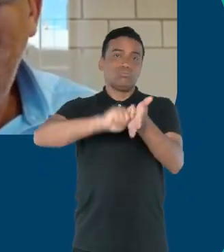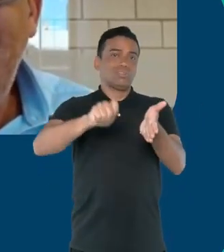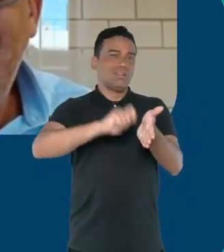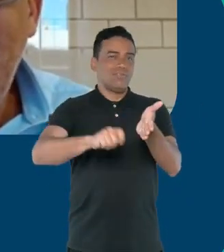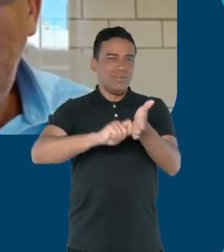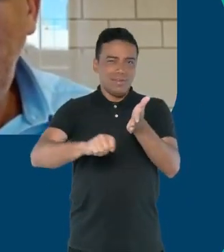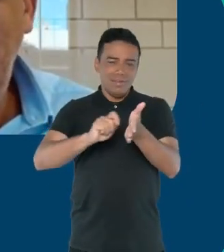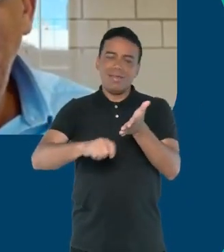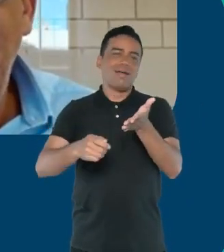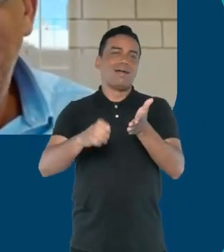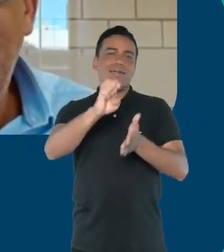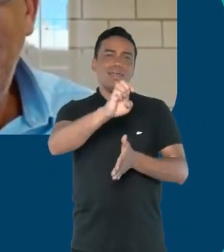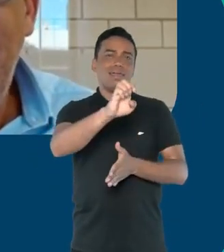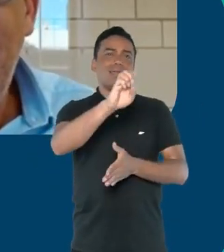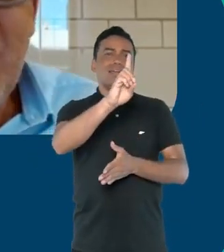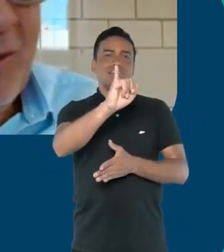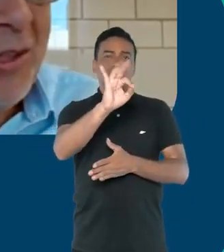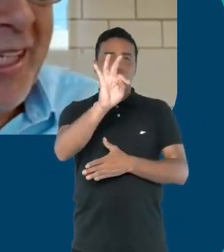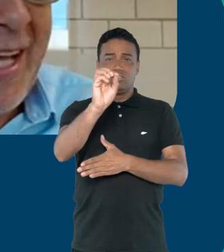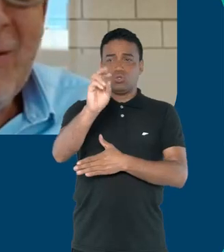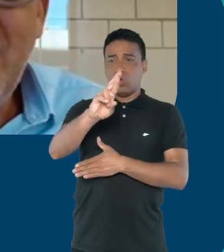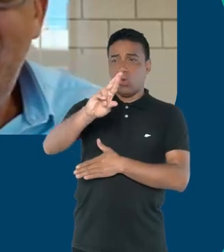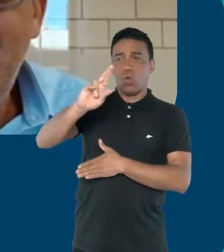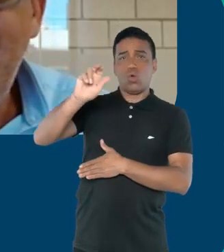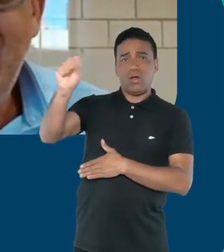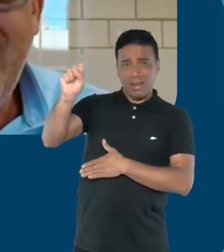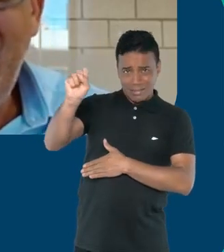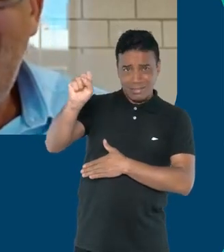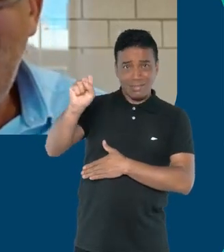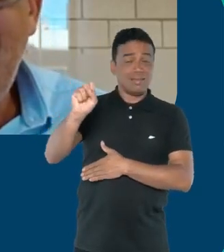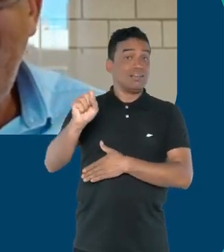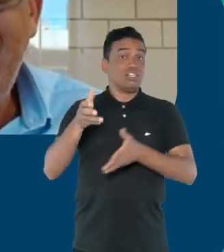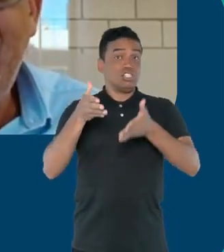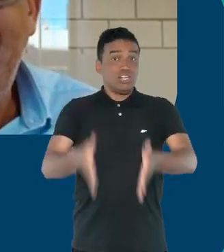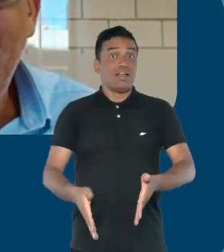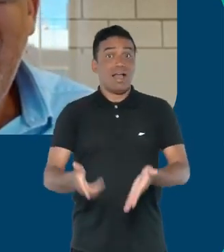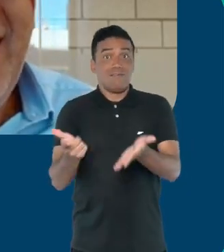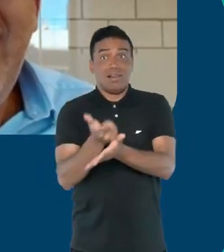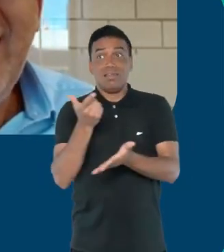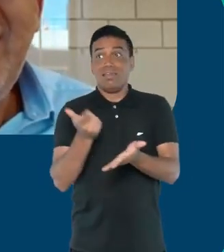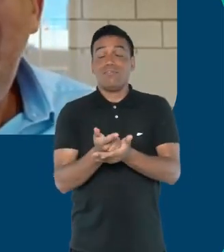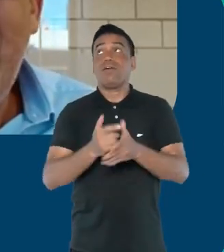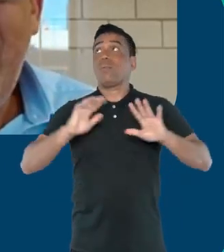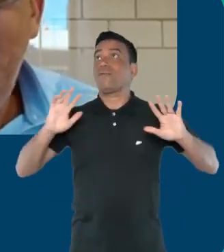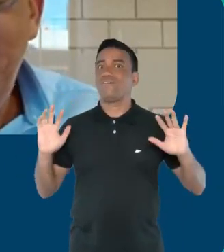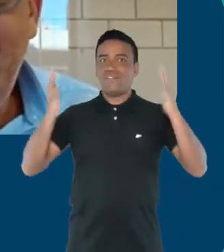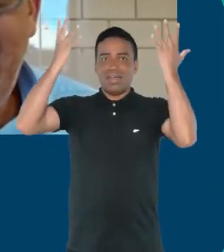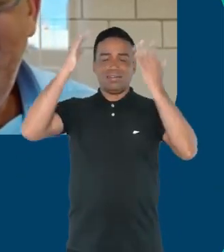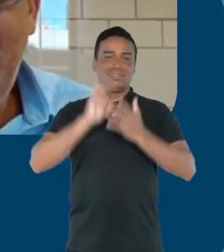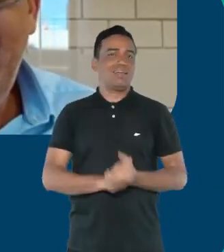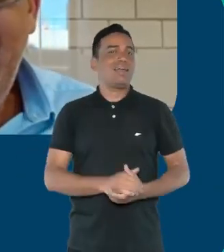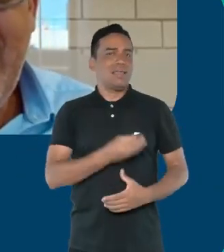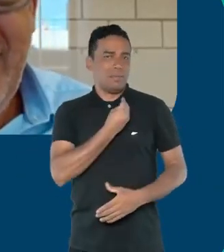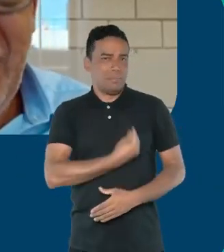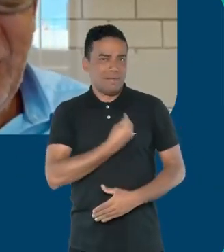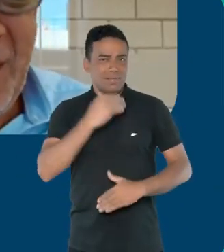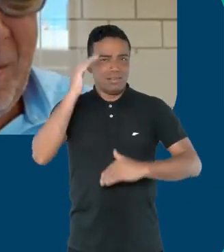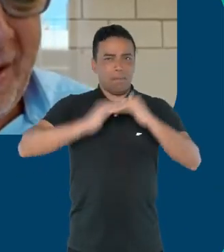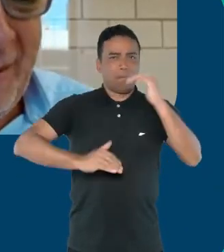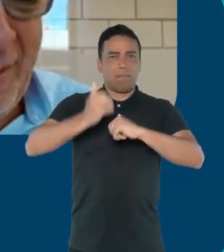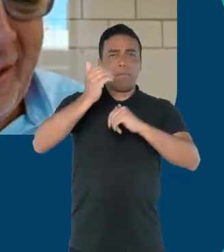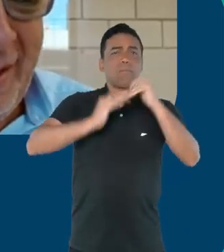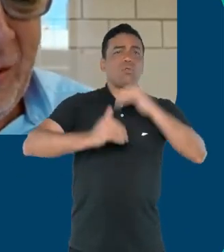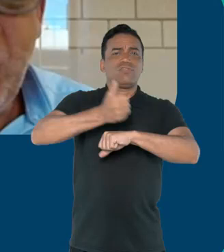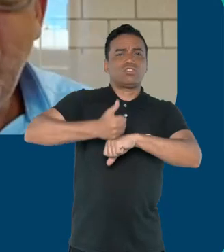óculos retangulares de aro azul. Seu fundo é composto por uma grande parede de grandes azulejos beges e uma grande